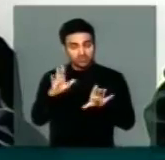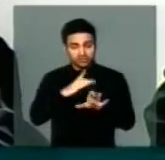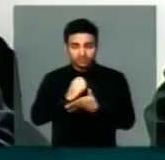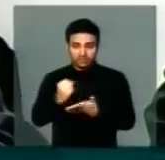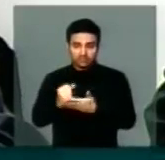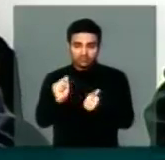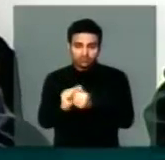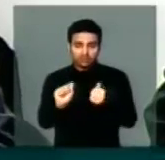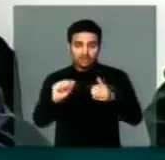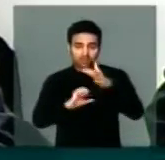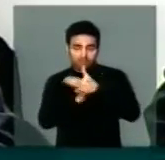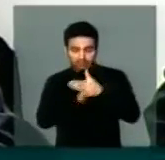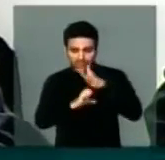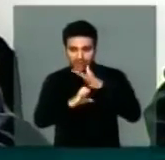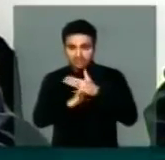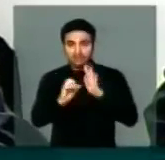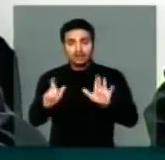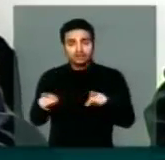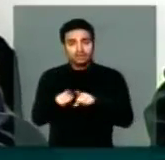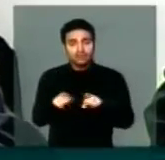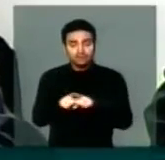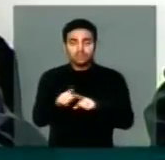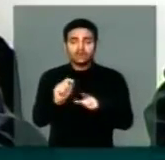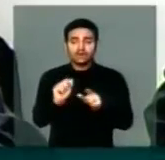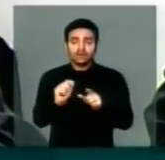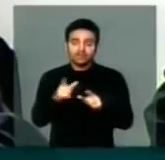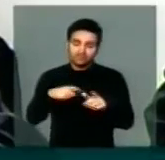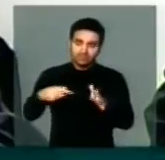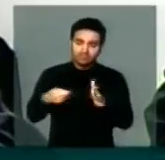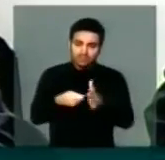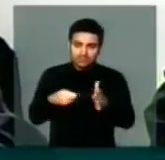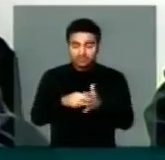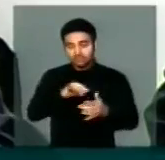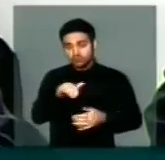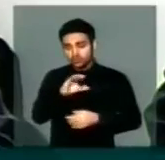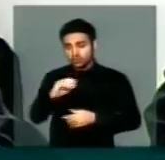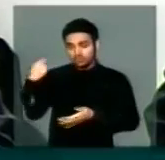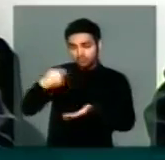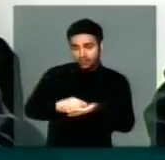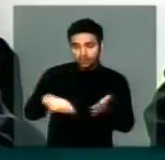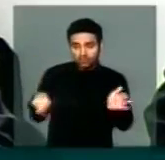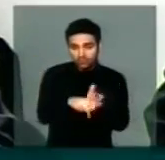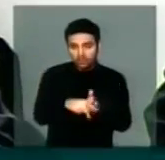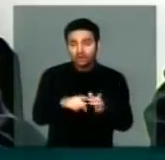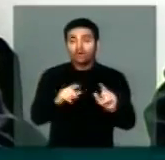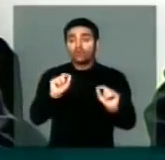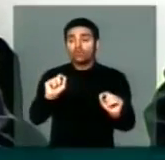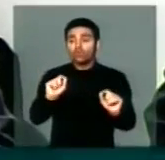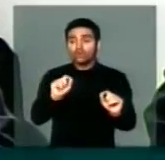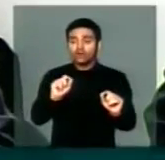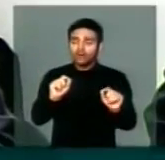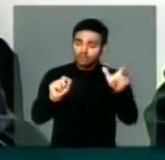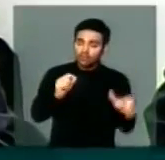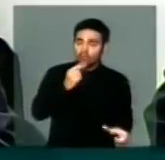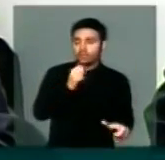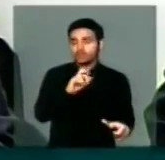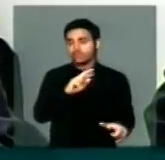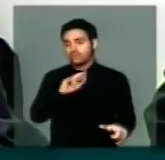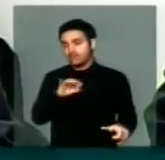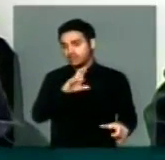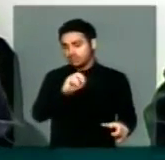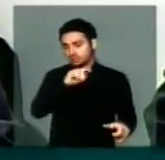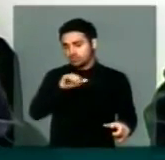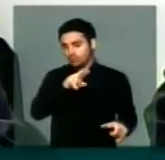com suas empresas, conforme dito que de outro lado, por conta da pressão, Júlio pagou ele próprio as vantagens indevidas à pessoa de Fernando Soares.